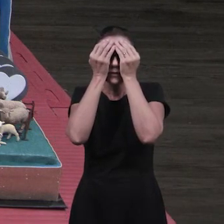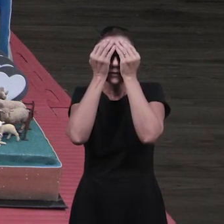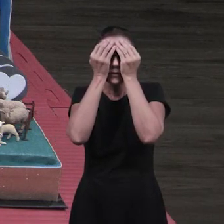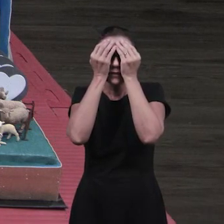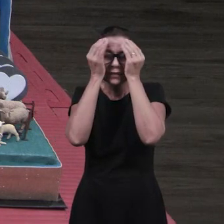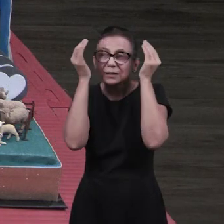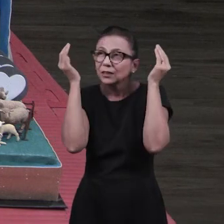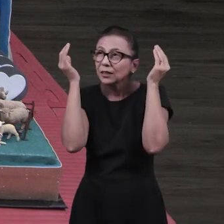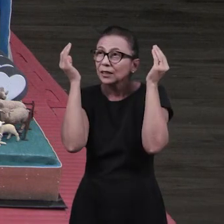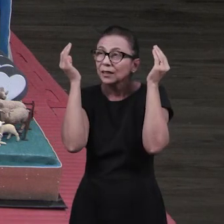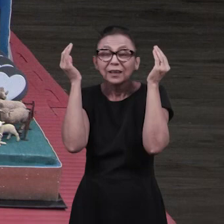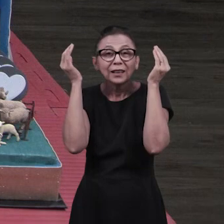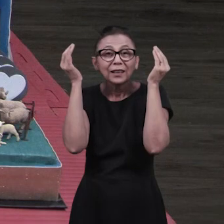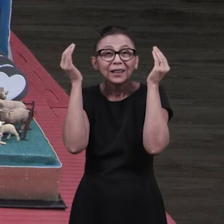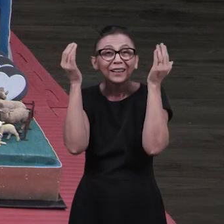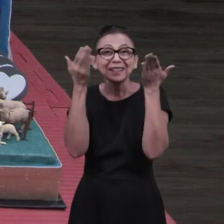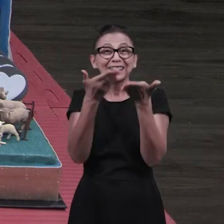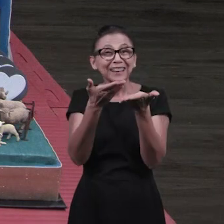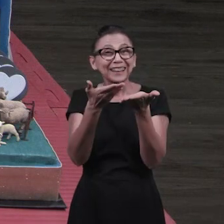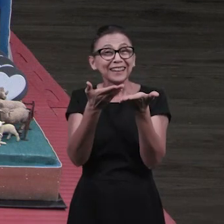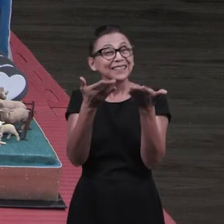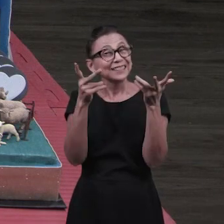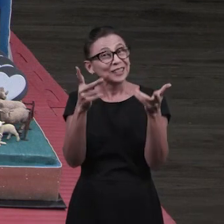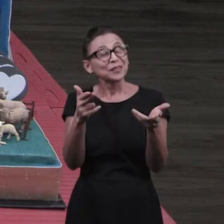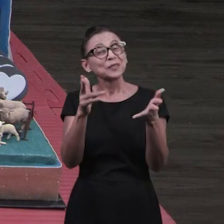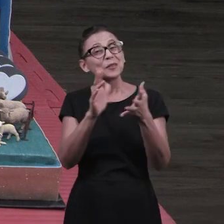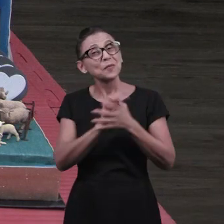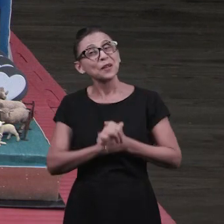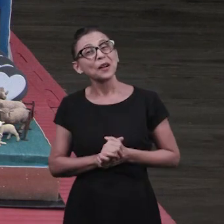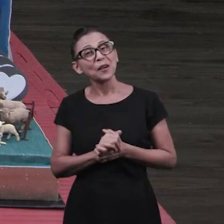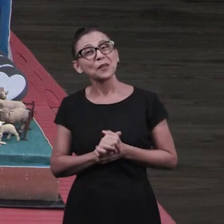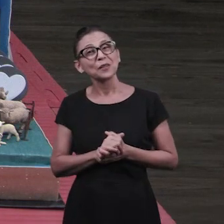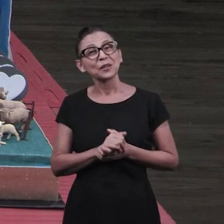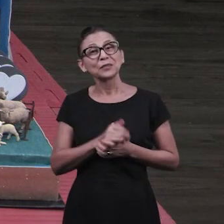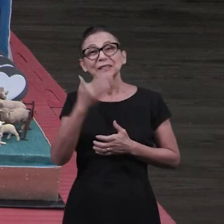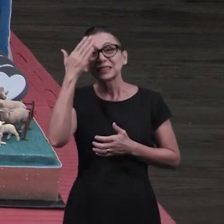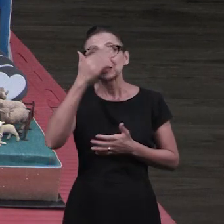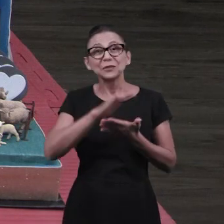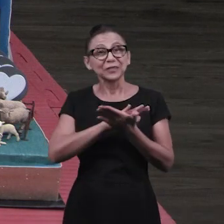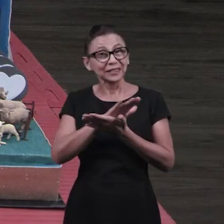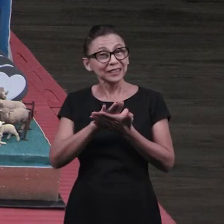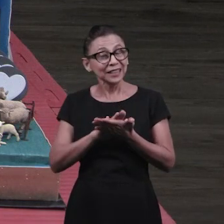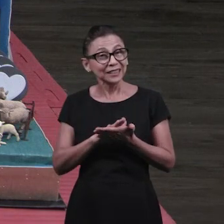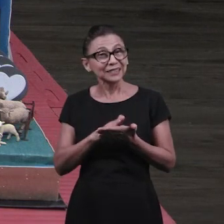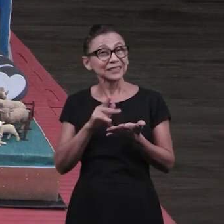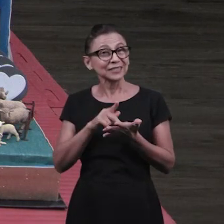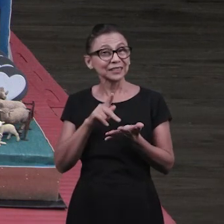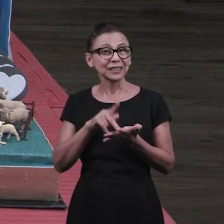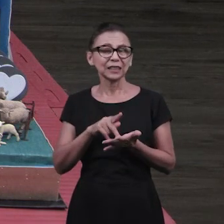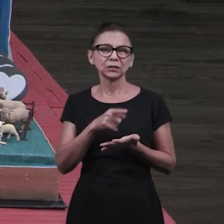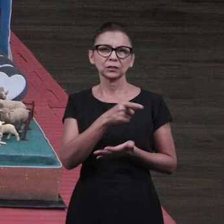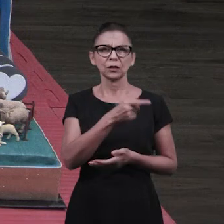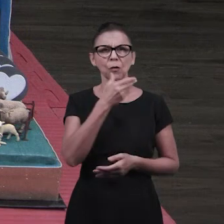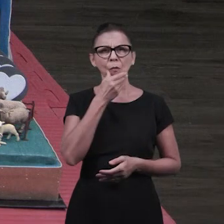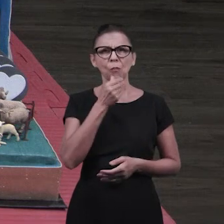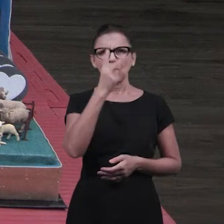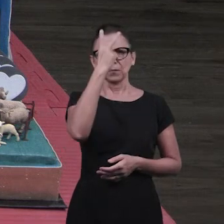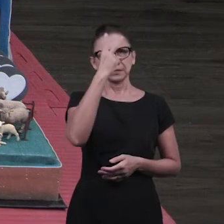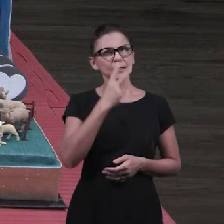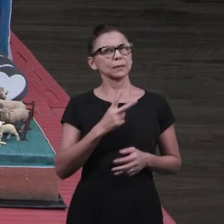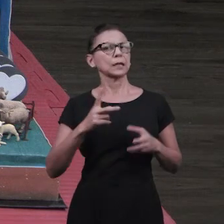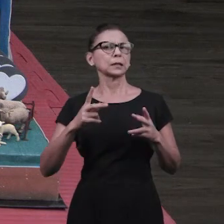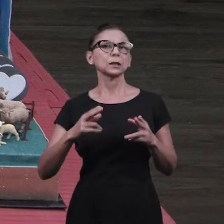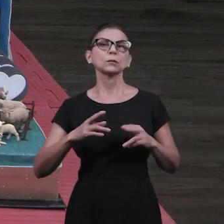vemos nada, não é mesmo? Assim era Bartimeu. Mas um dia ele ouviu